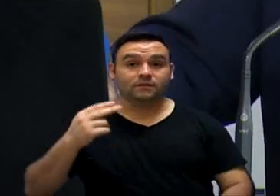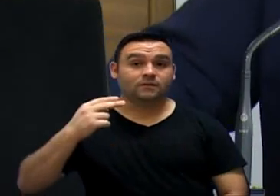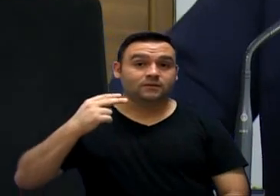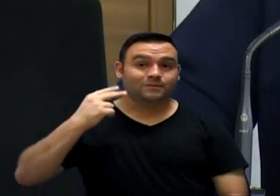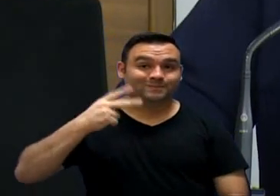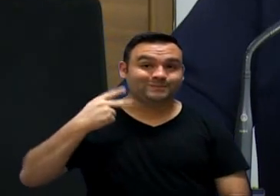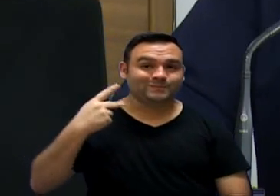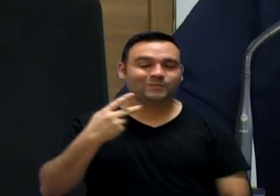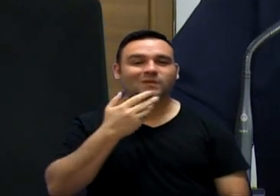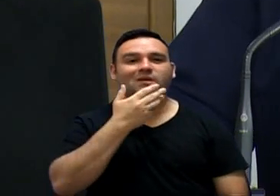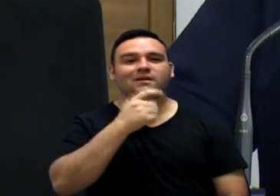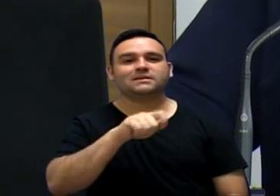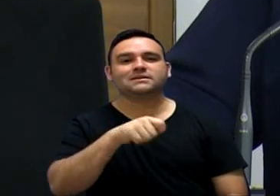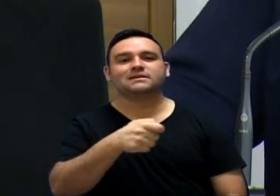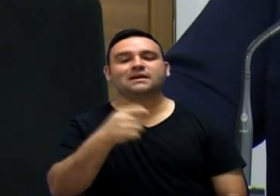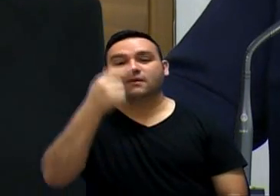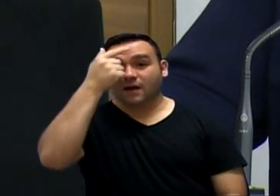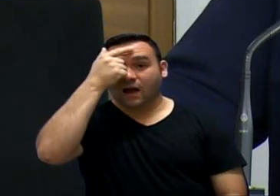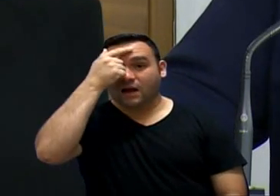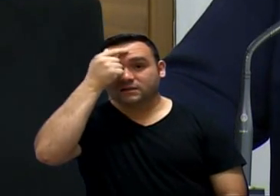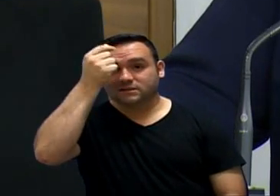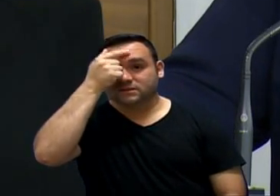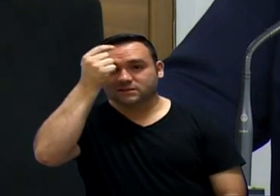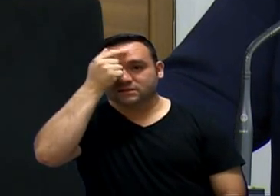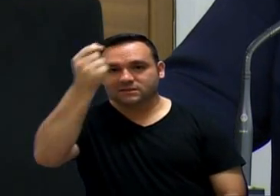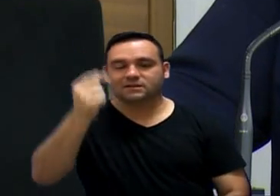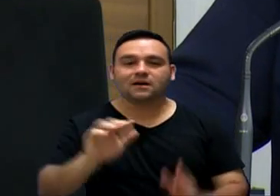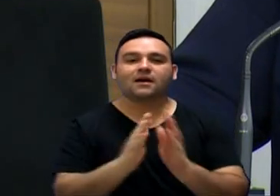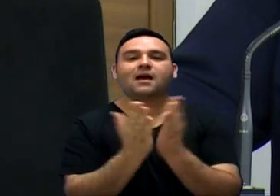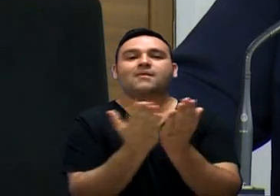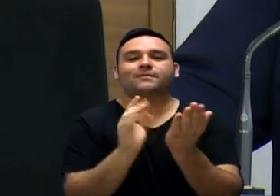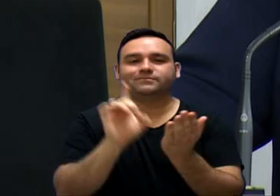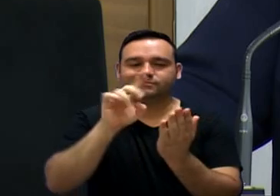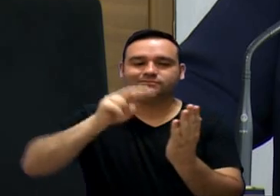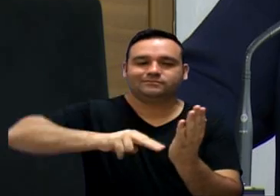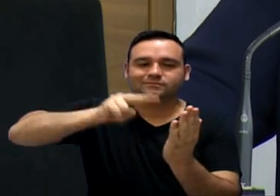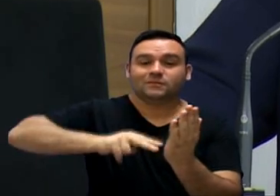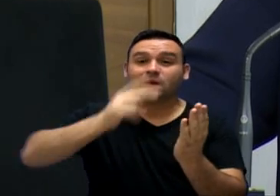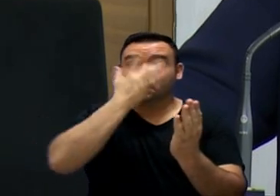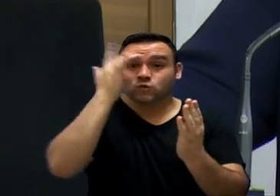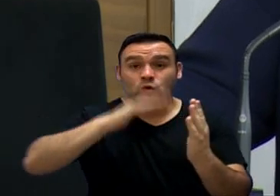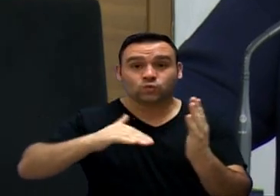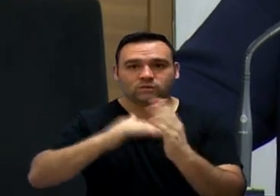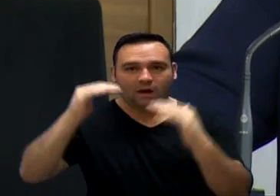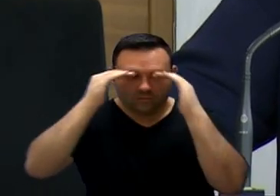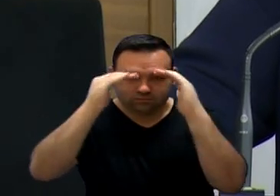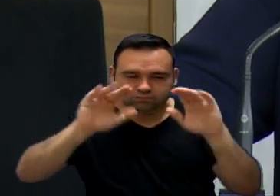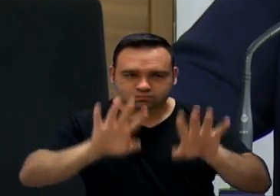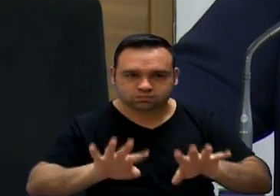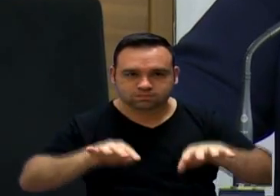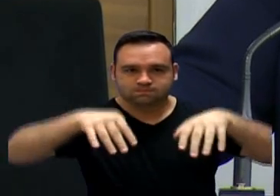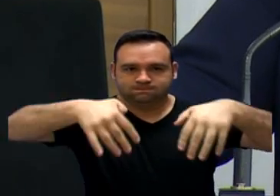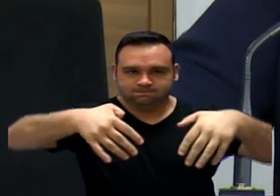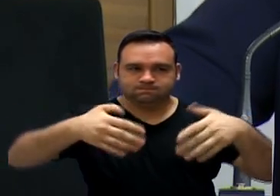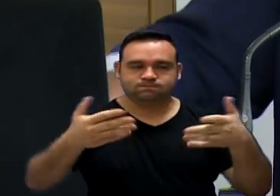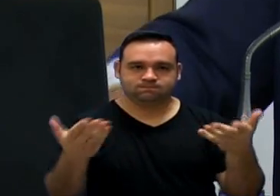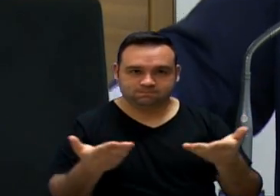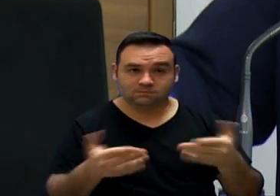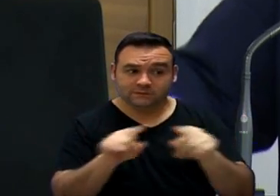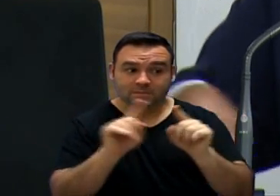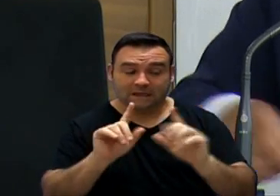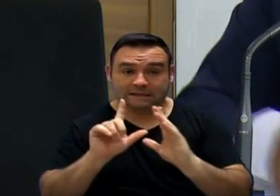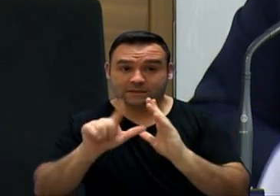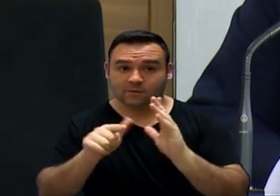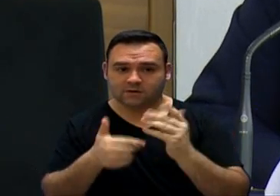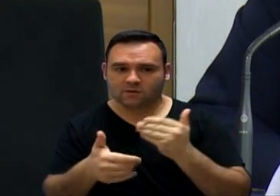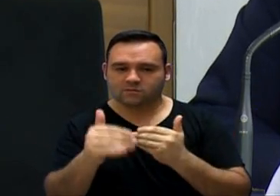vereador Dylan Dantas para fazer uma leitura do texto da Bíblia. Eu gostaria que todos pudessem ficar em pé para ouvir a palavra da Bíblia. E logo